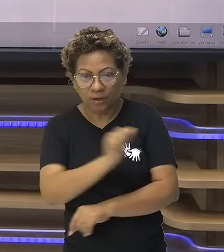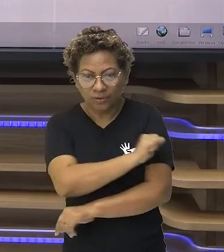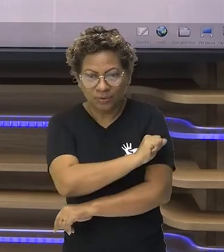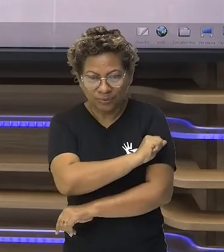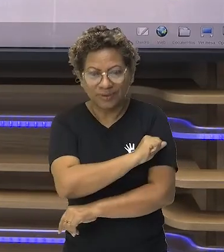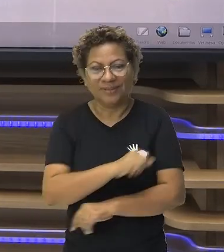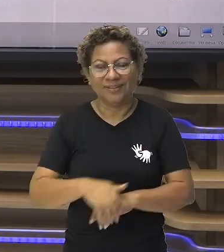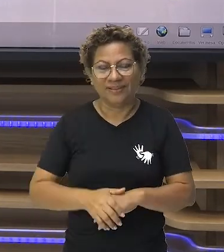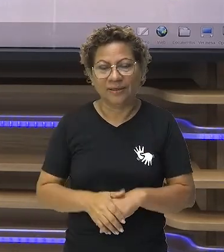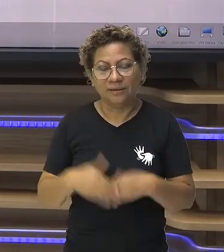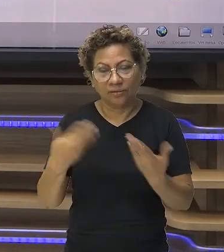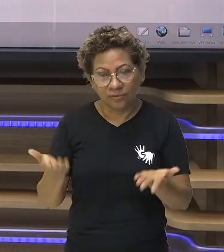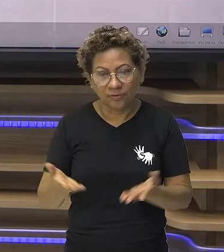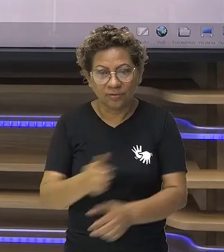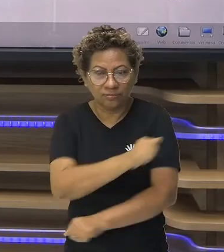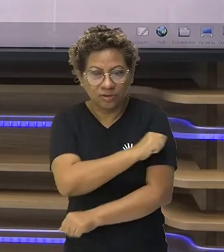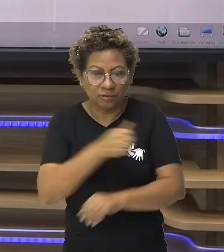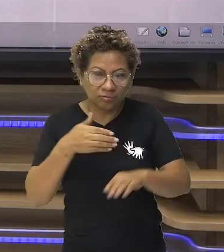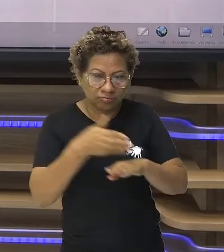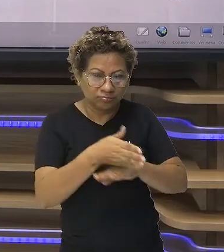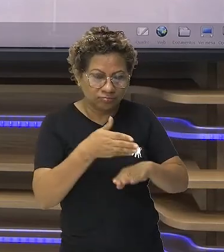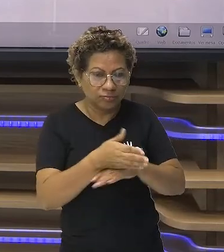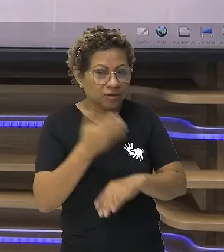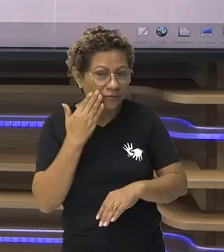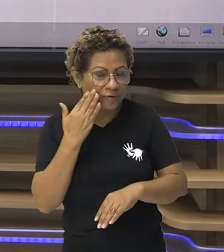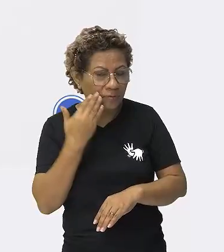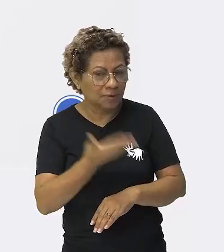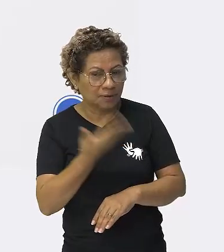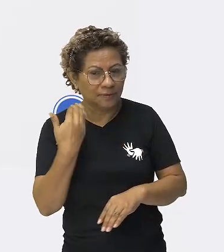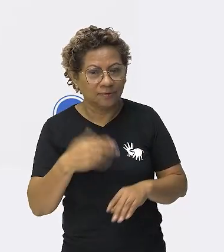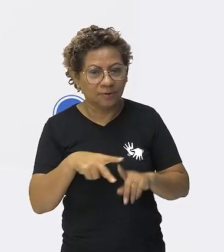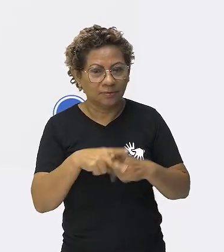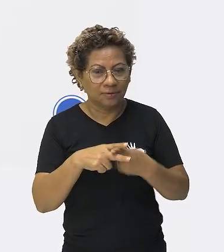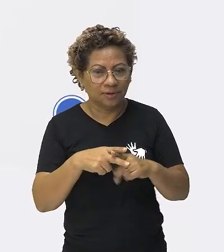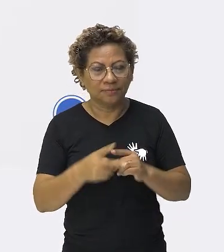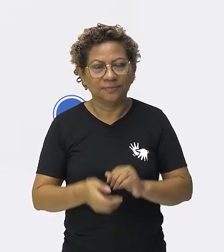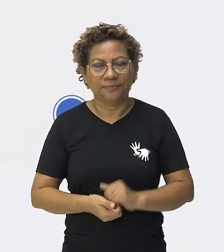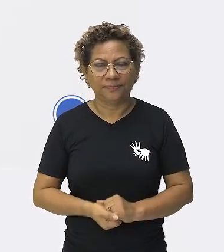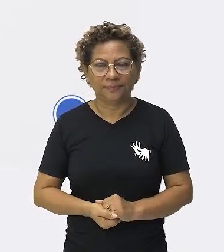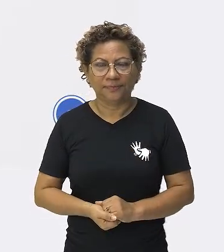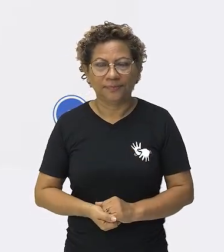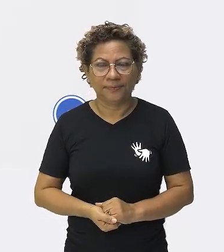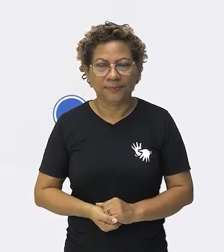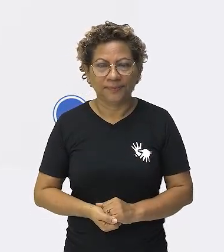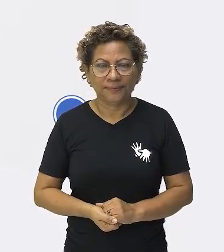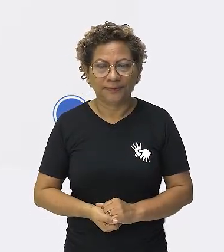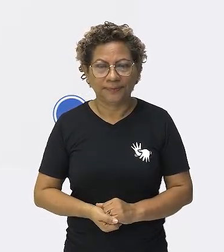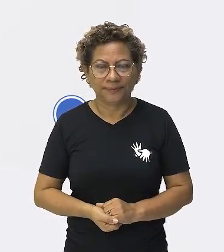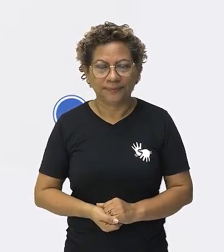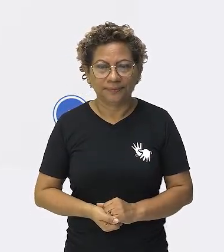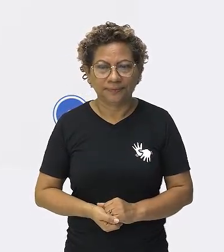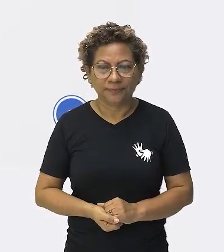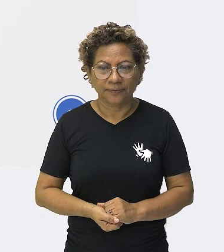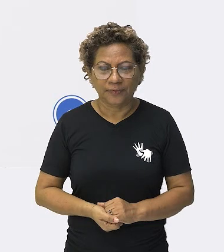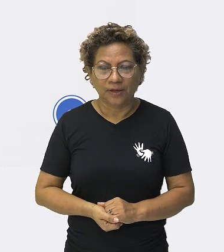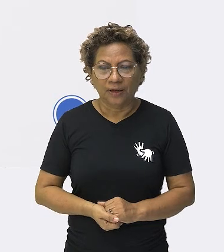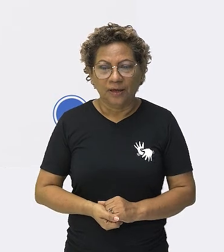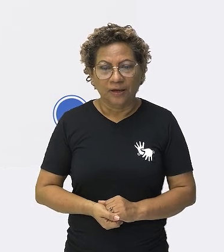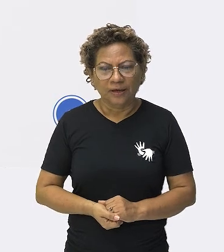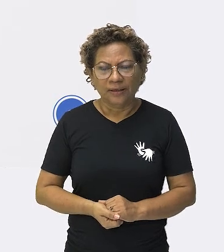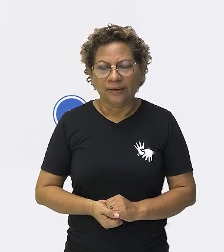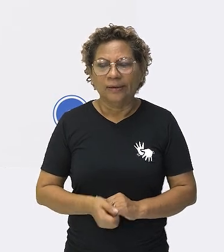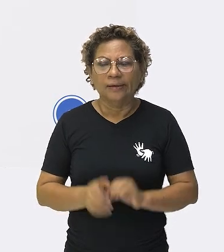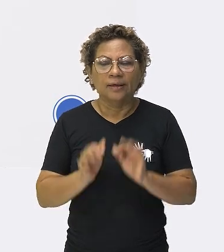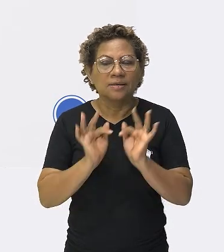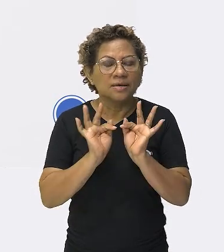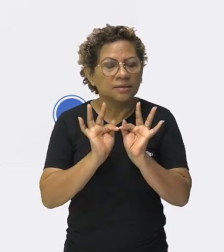bom, então essas são as nossas participações. Vamos lá fazer a correção, então. Bom, então vejam que não tem muito segredo, né, pessoal?